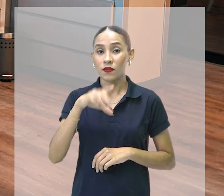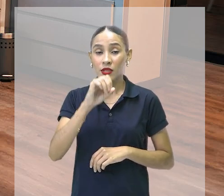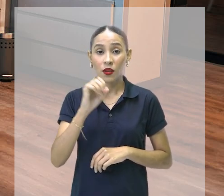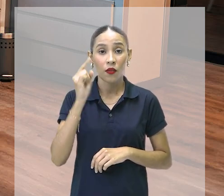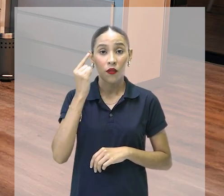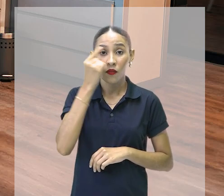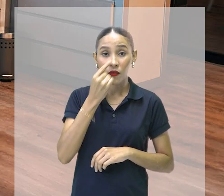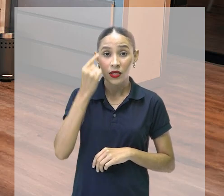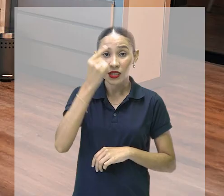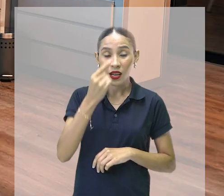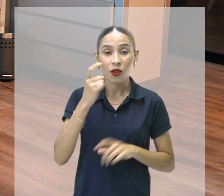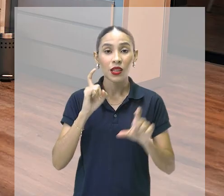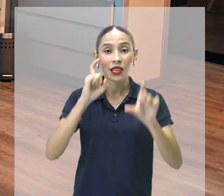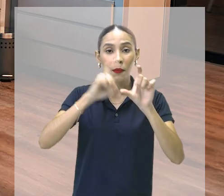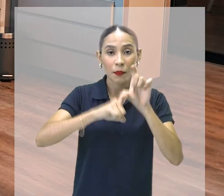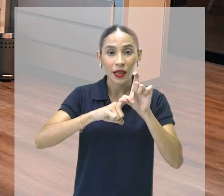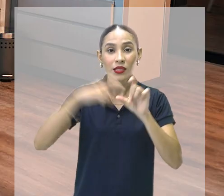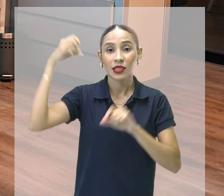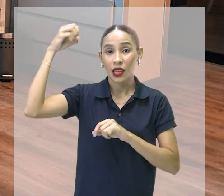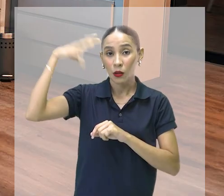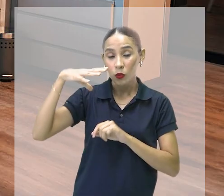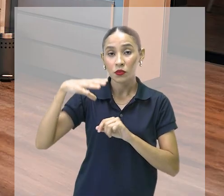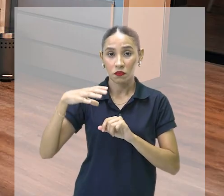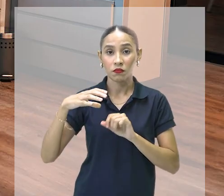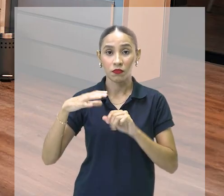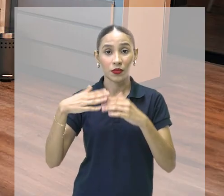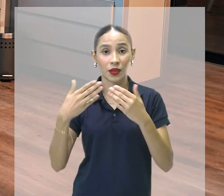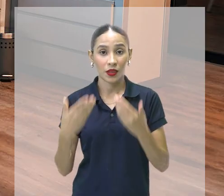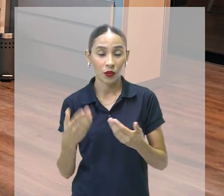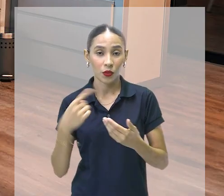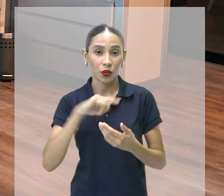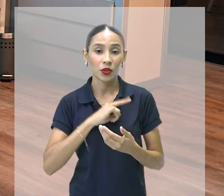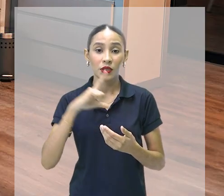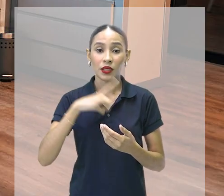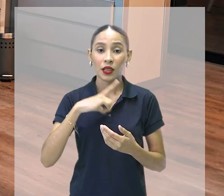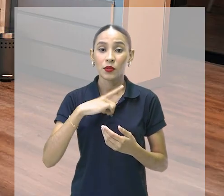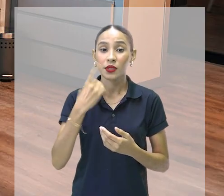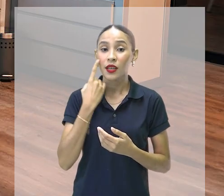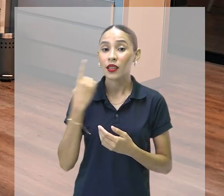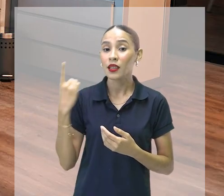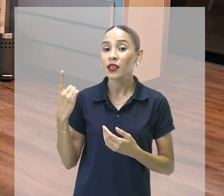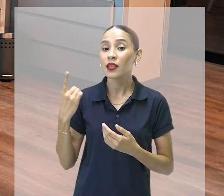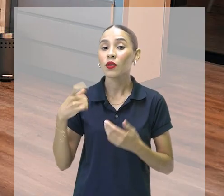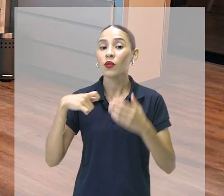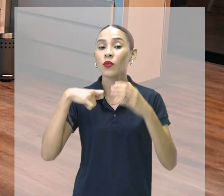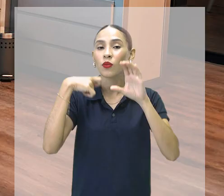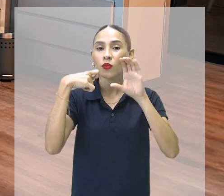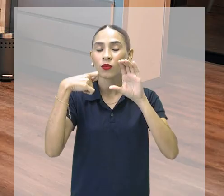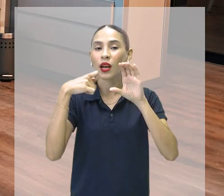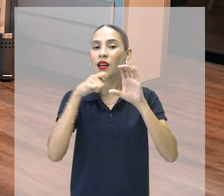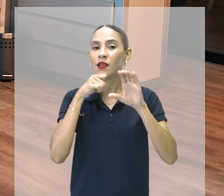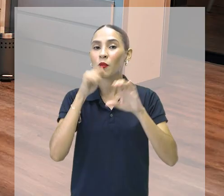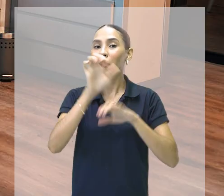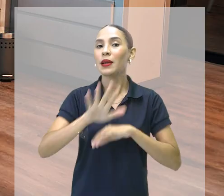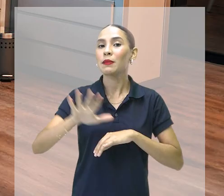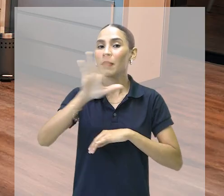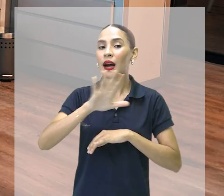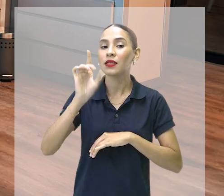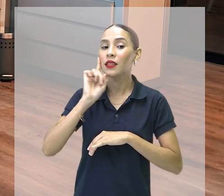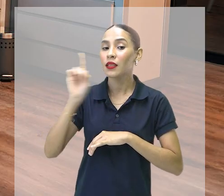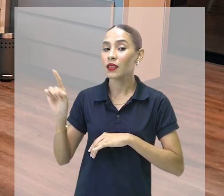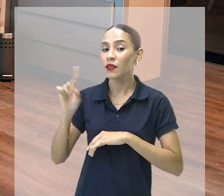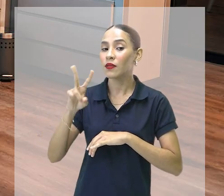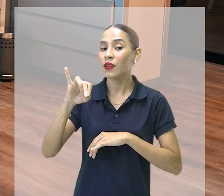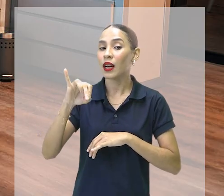ela depende da emissão da luz, né? Então, nós temos aqui uma animação para mostrar, que mostra